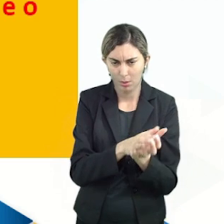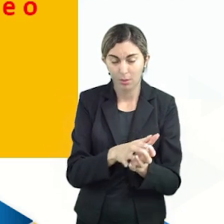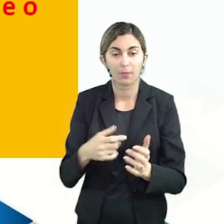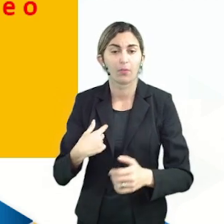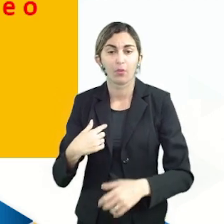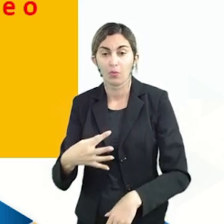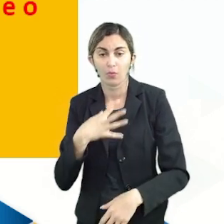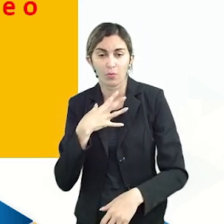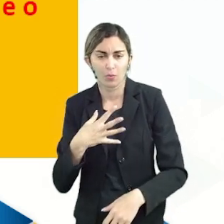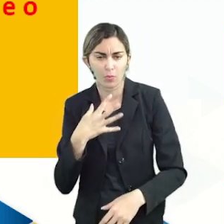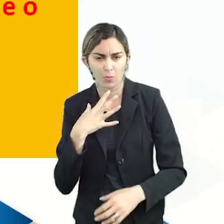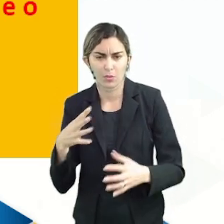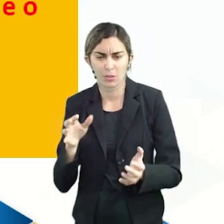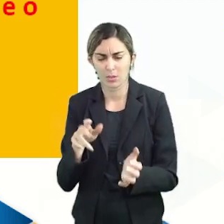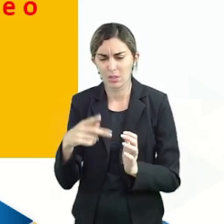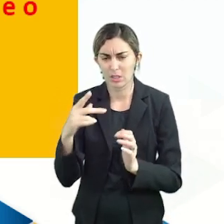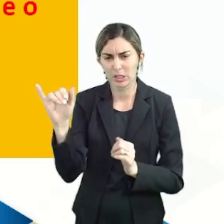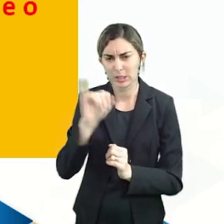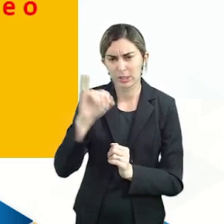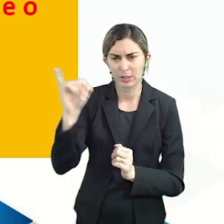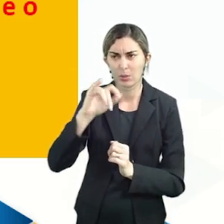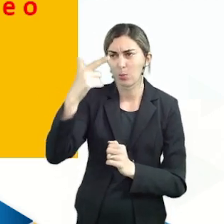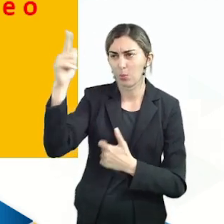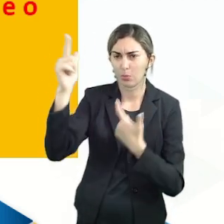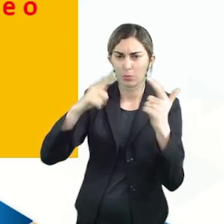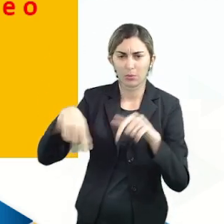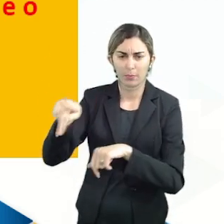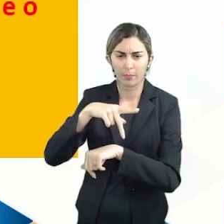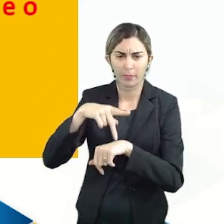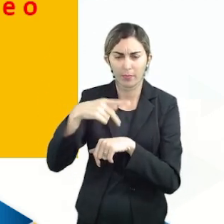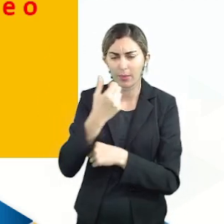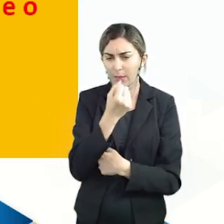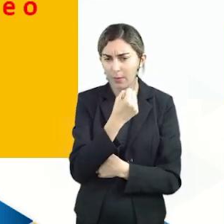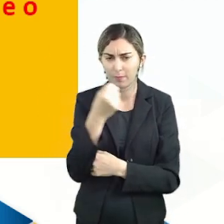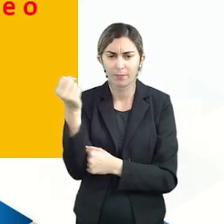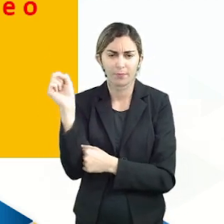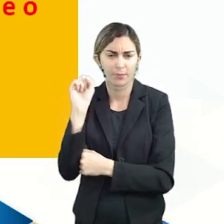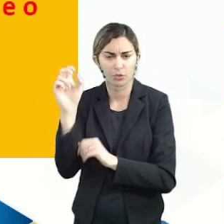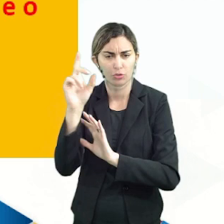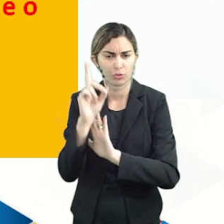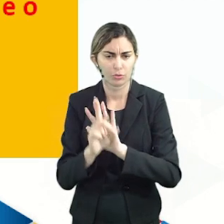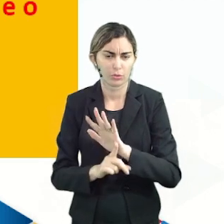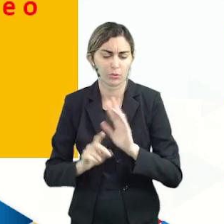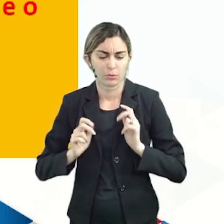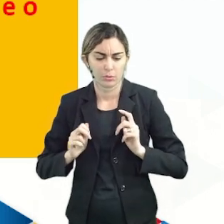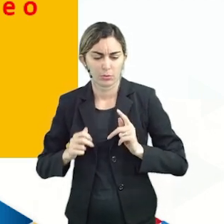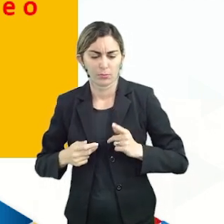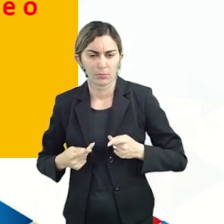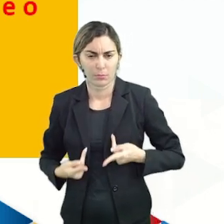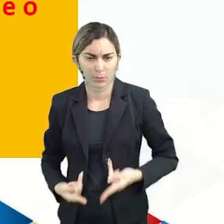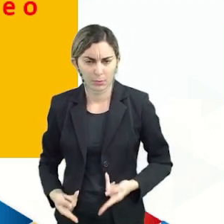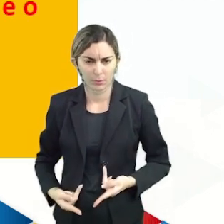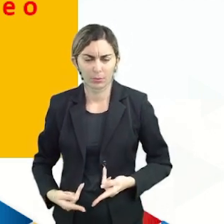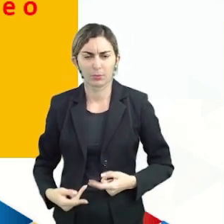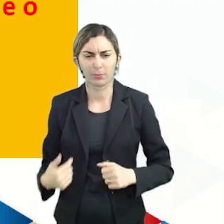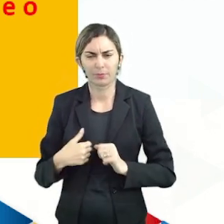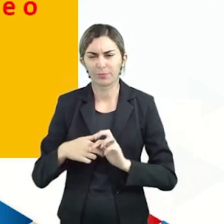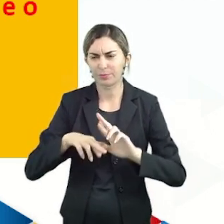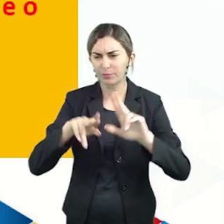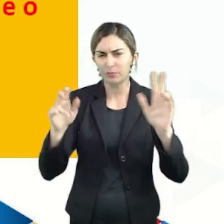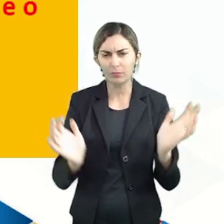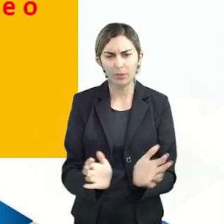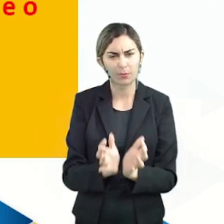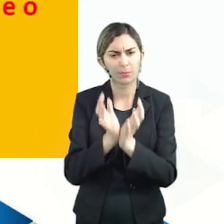Ficou conhecido internacionalmente pela defesa dos direitos humanos. Recebeu